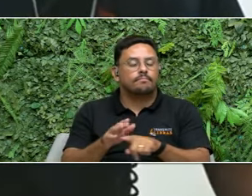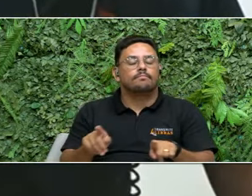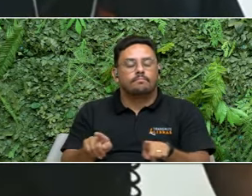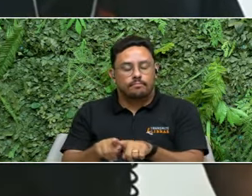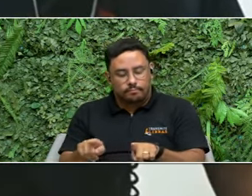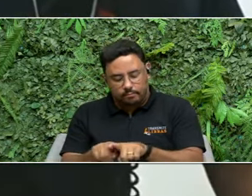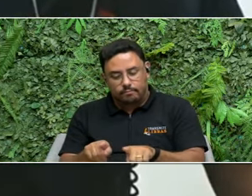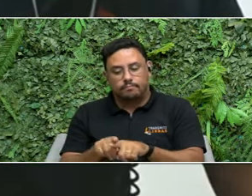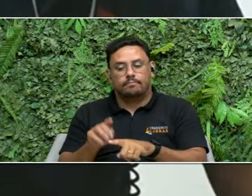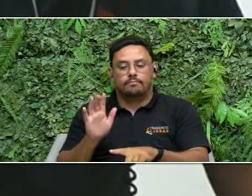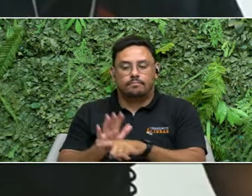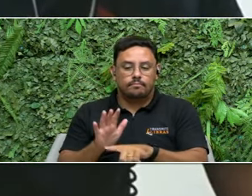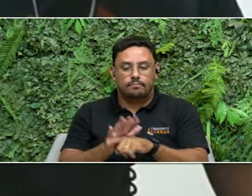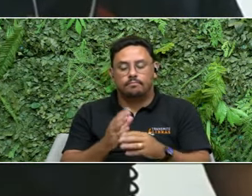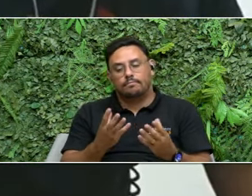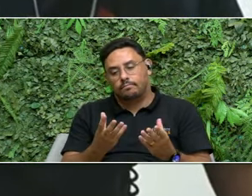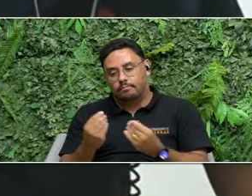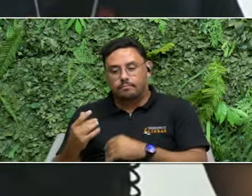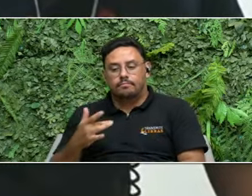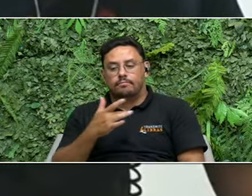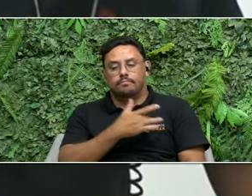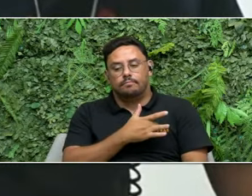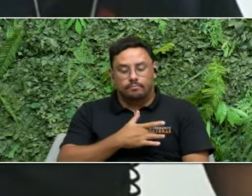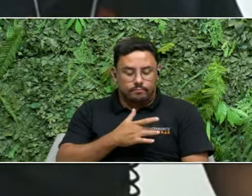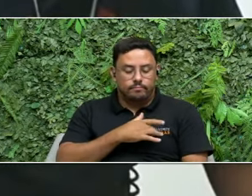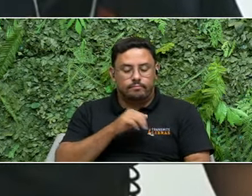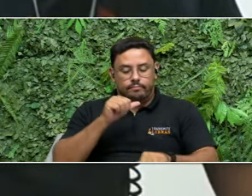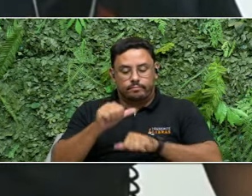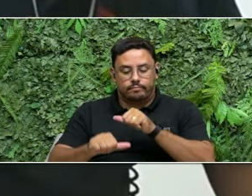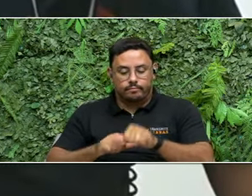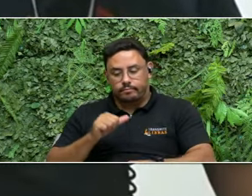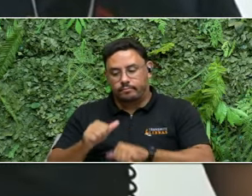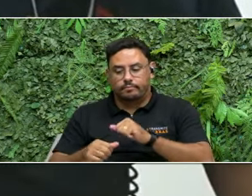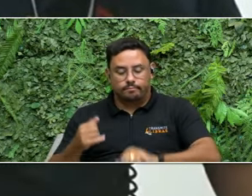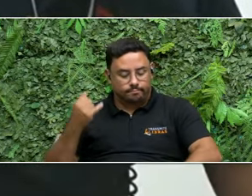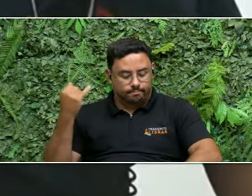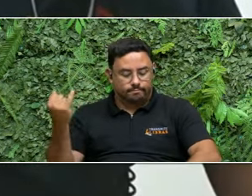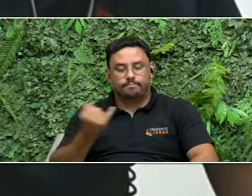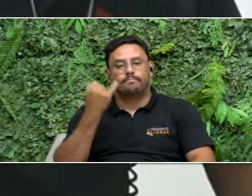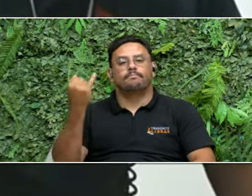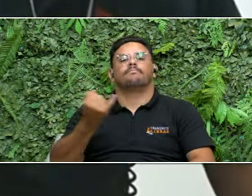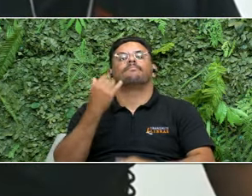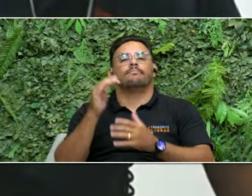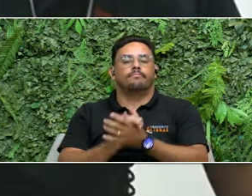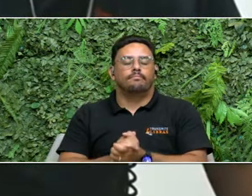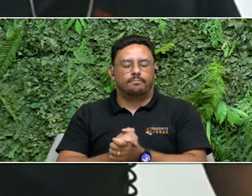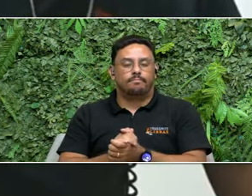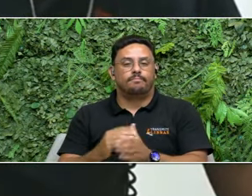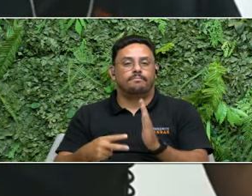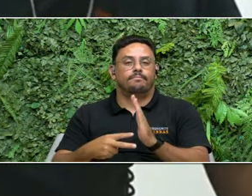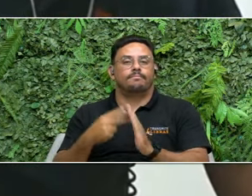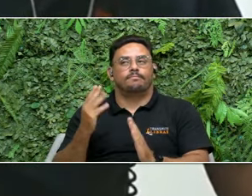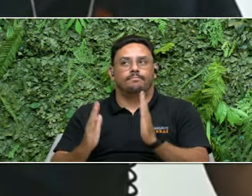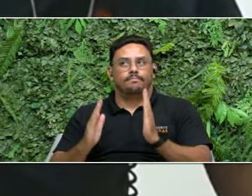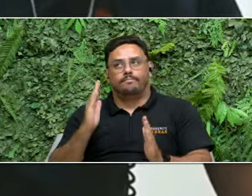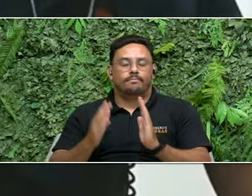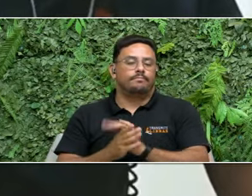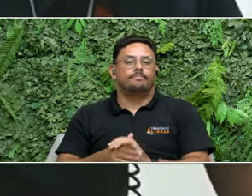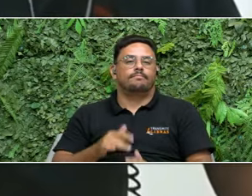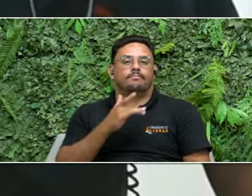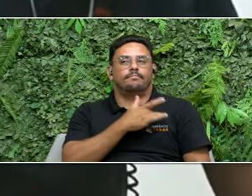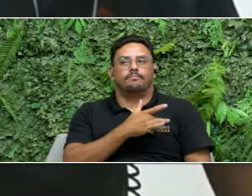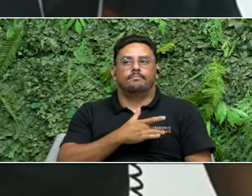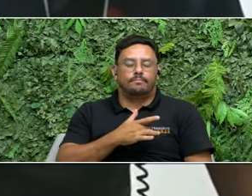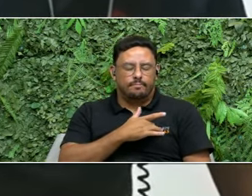Cruzeiro ajudou muito e o Cruzeiro ele fez uma mudança tática importantíssima no segundo tempo né o Cruzeiro